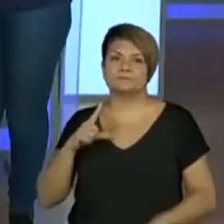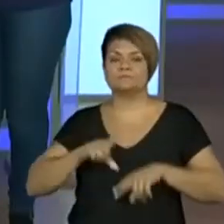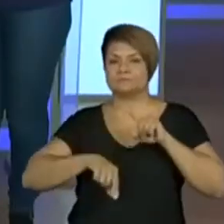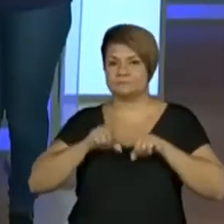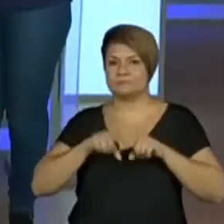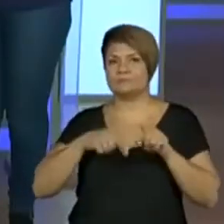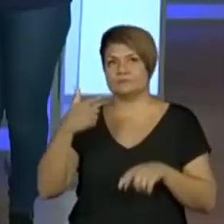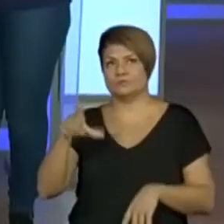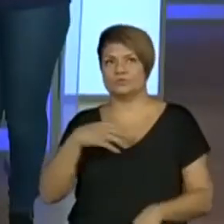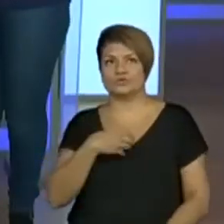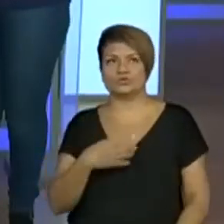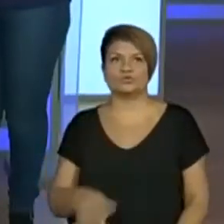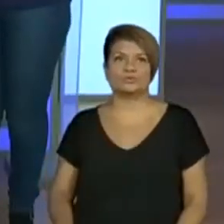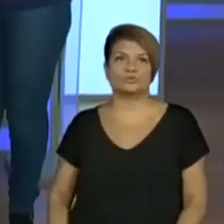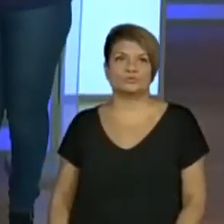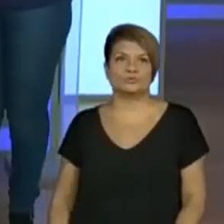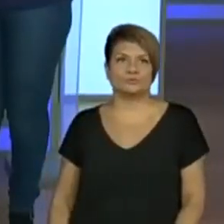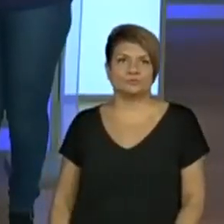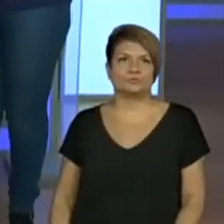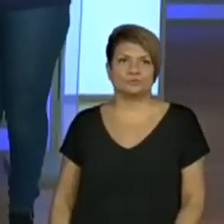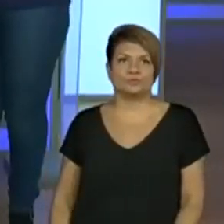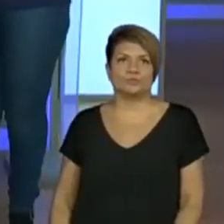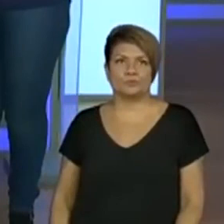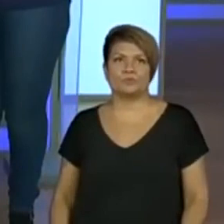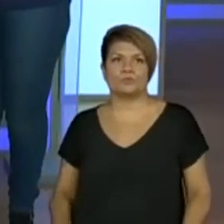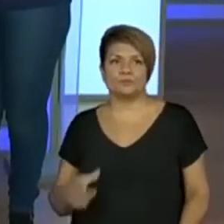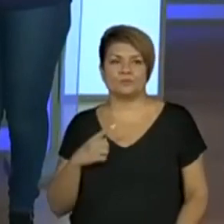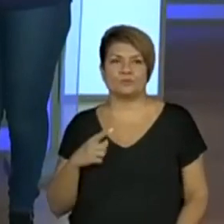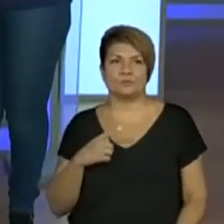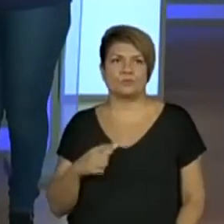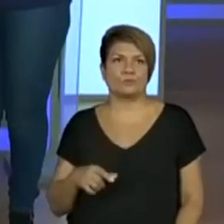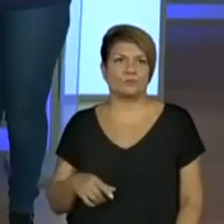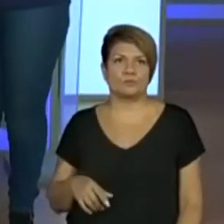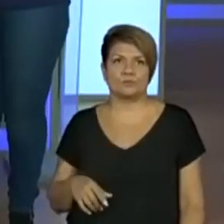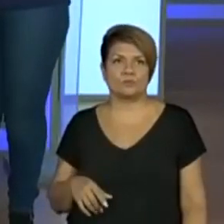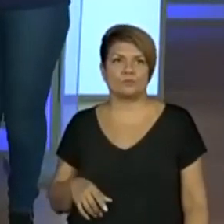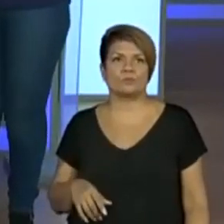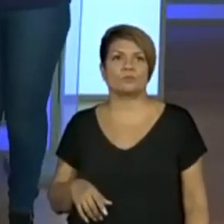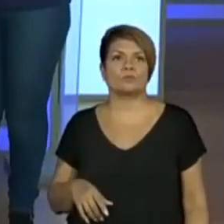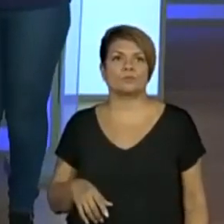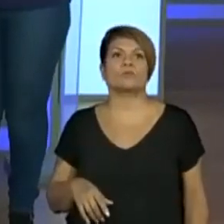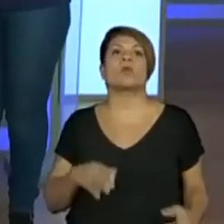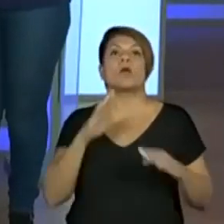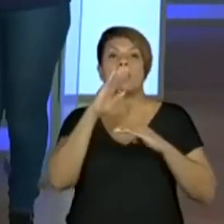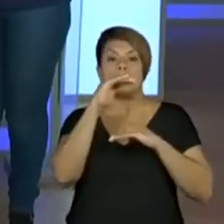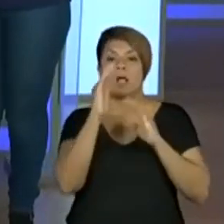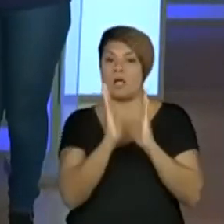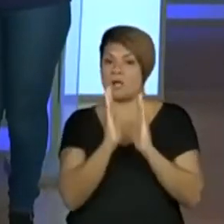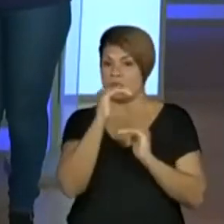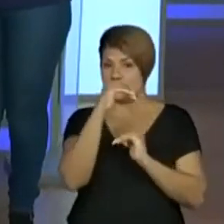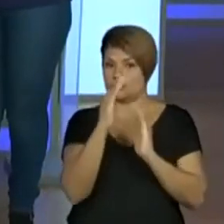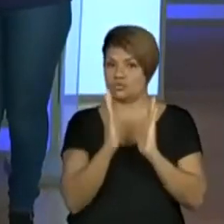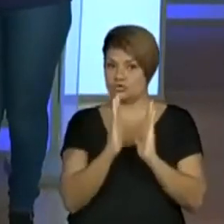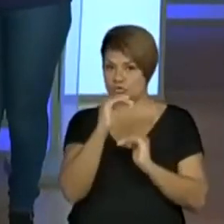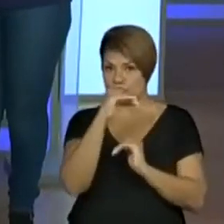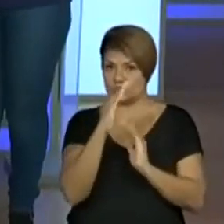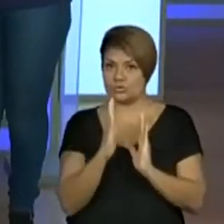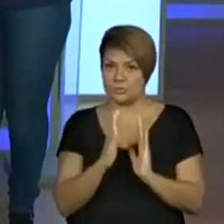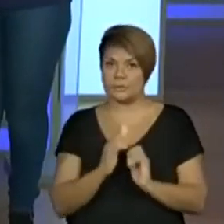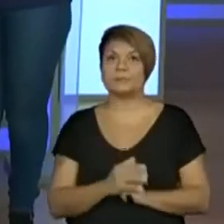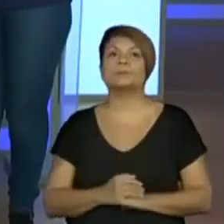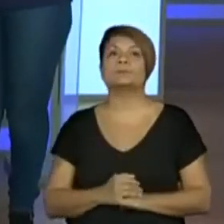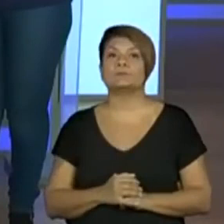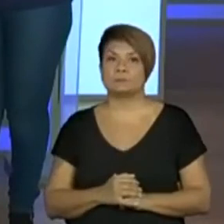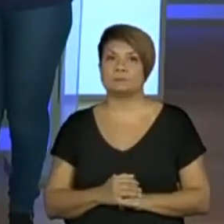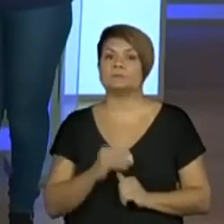é que a gente pode colocar nessa de qualidade a toda aqui caixas essas caixinhas né que